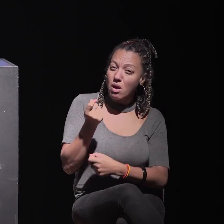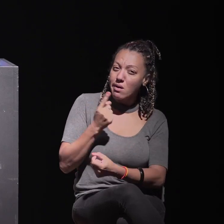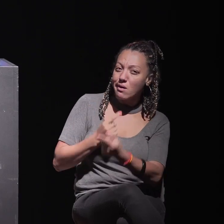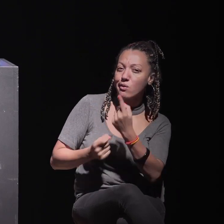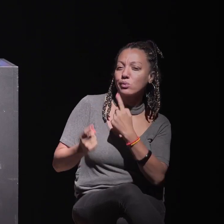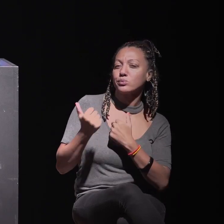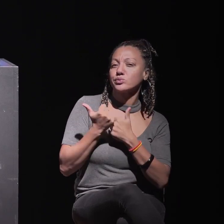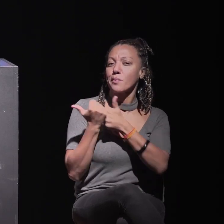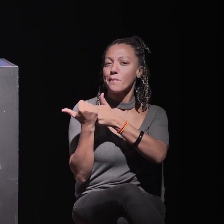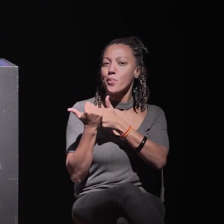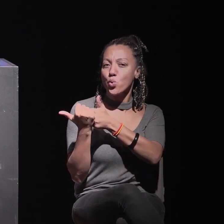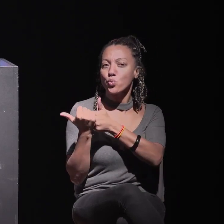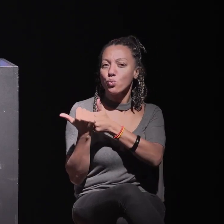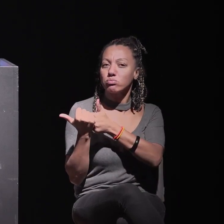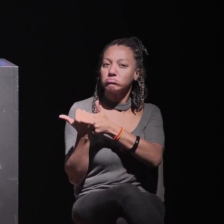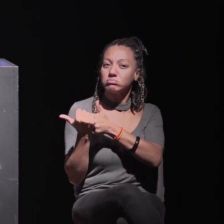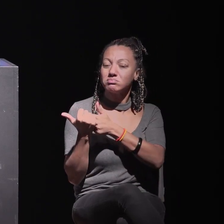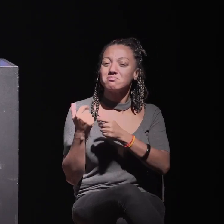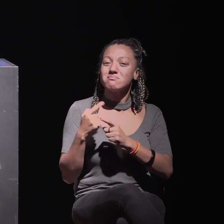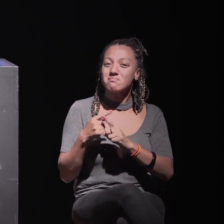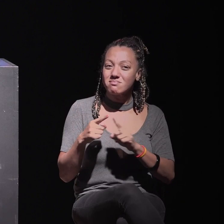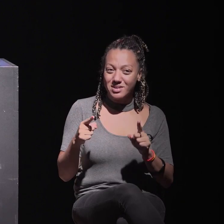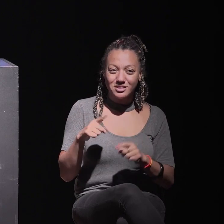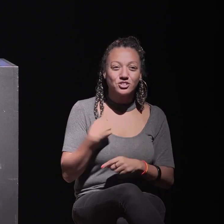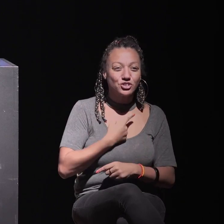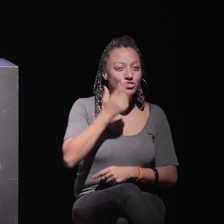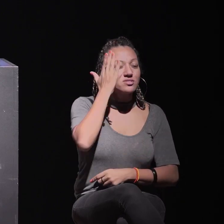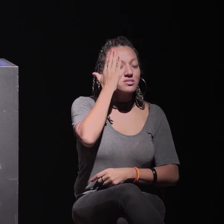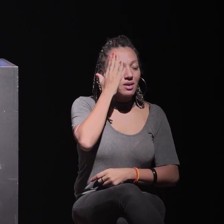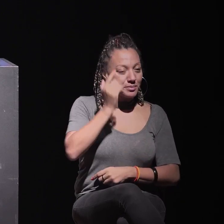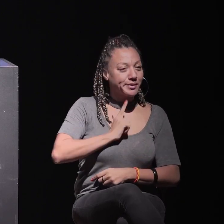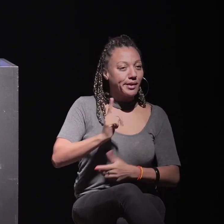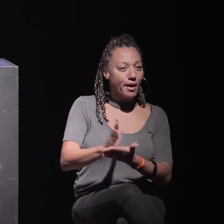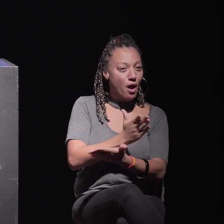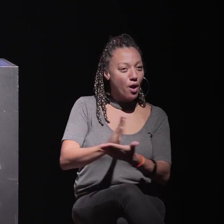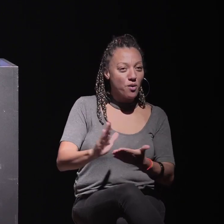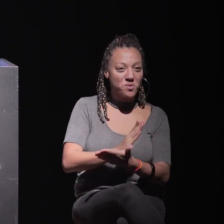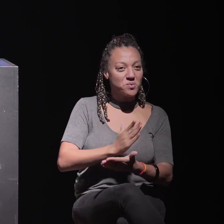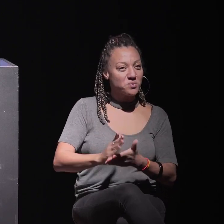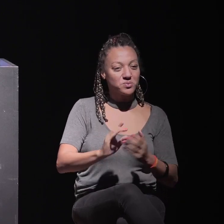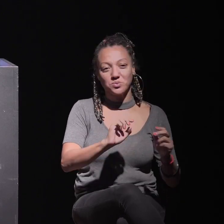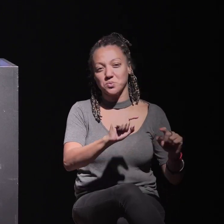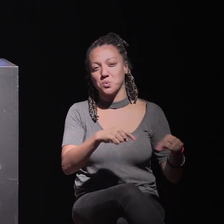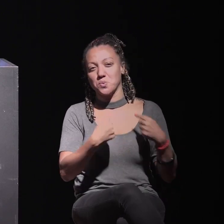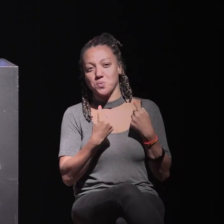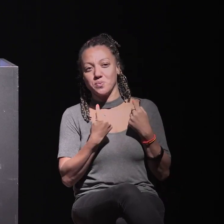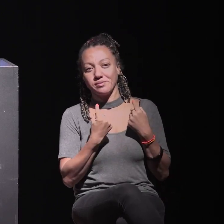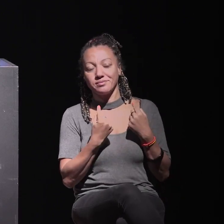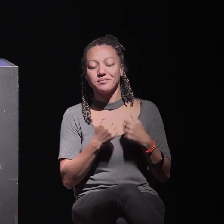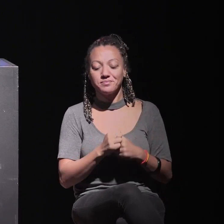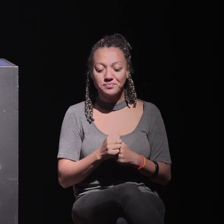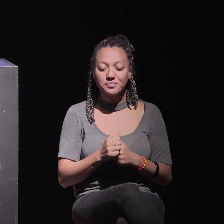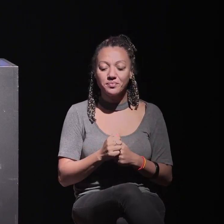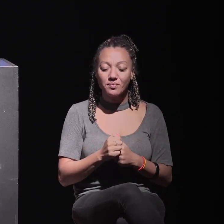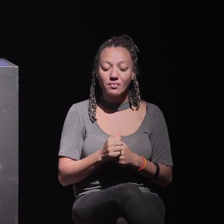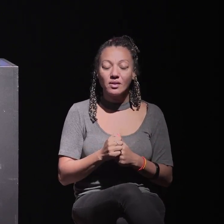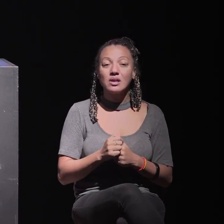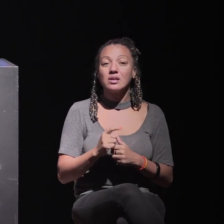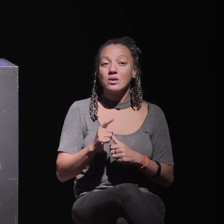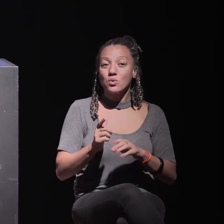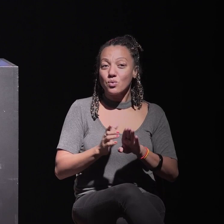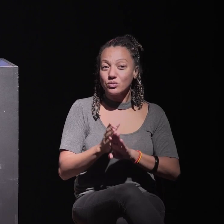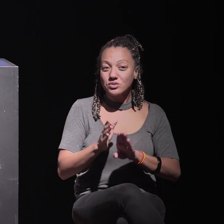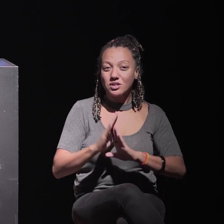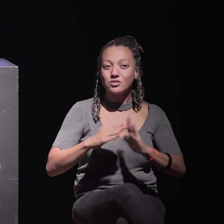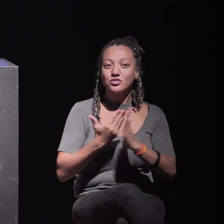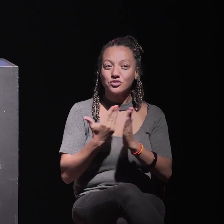sabemos como é a nossa categoria. Né? Mas recebeu o apoio de parte dos seus colegas, recebeu o apoio do conselho